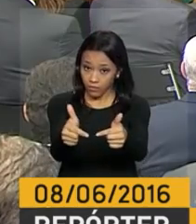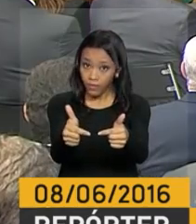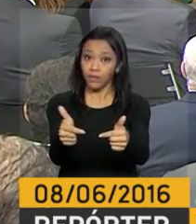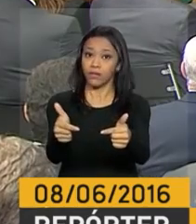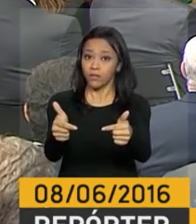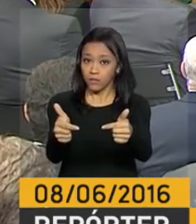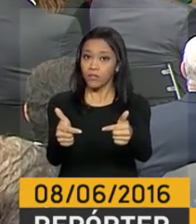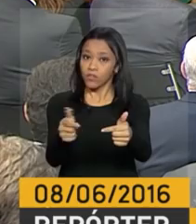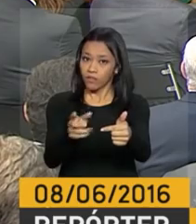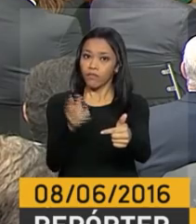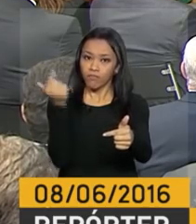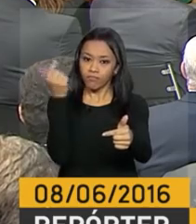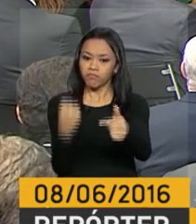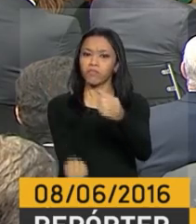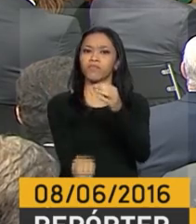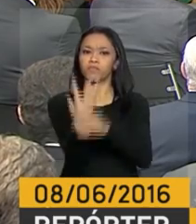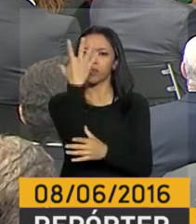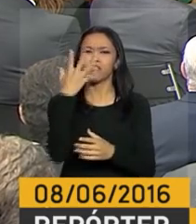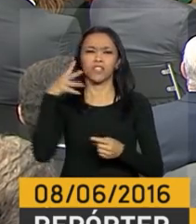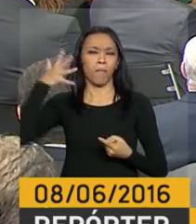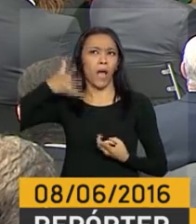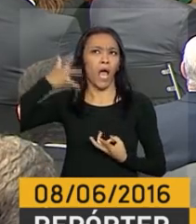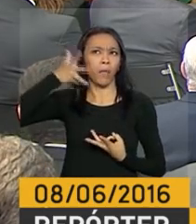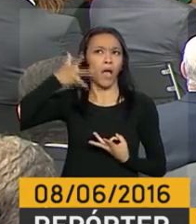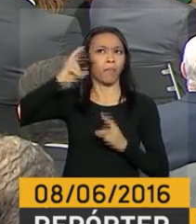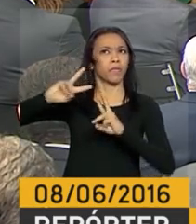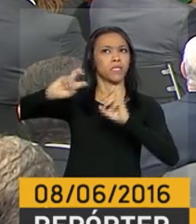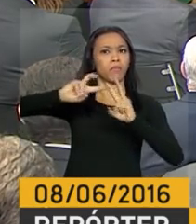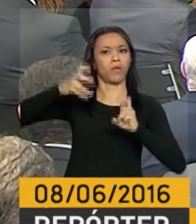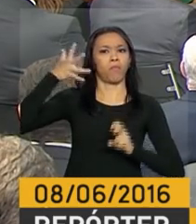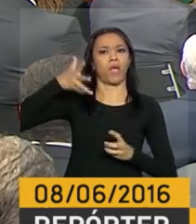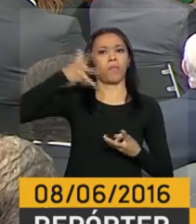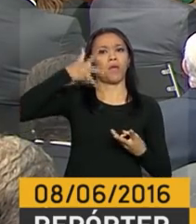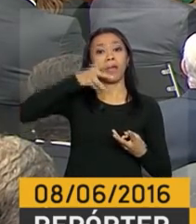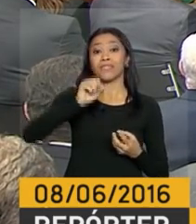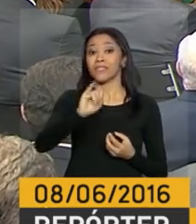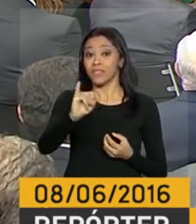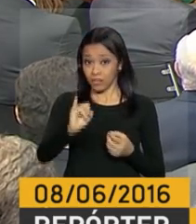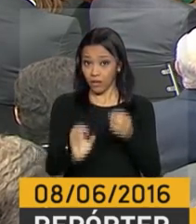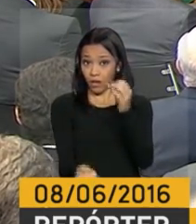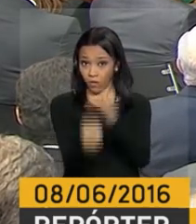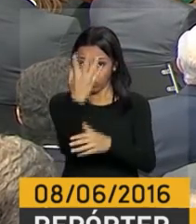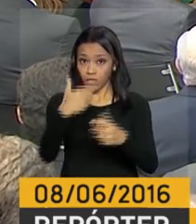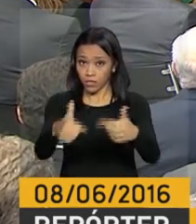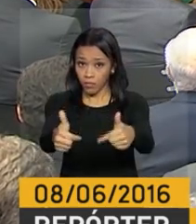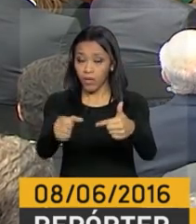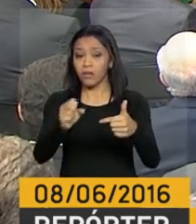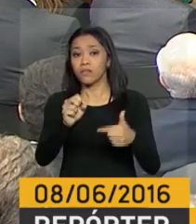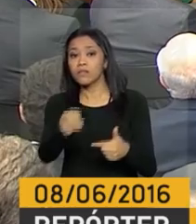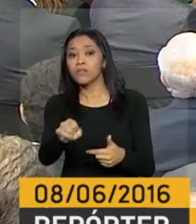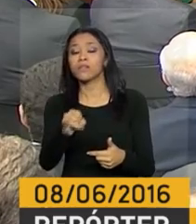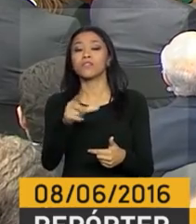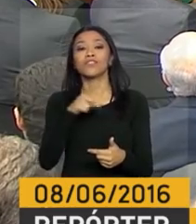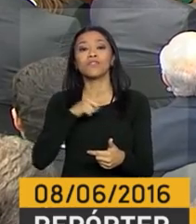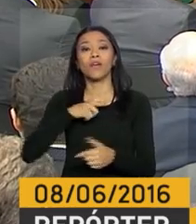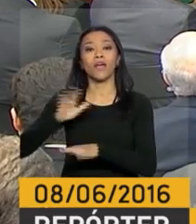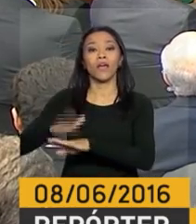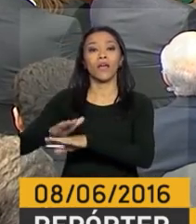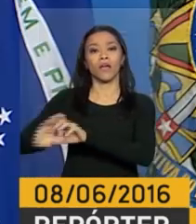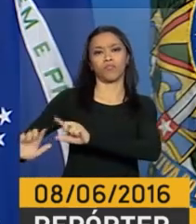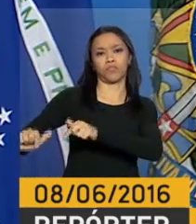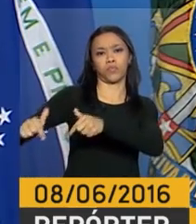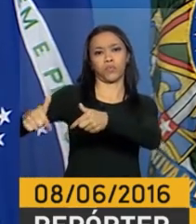ficou evidenciado aqui nas várias falas se houver a atuação da iniciativa